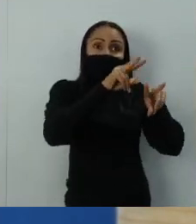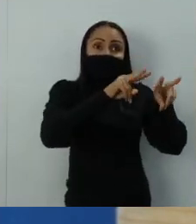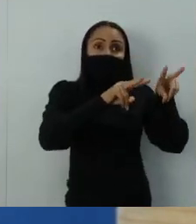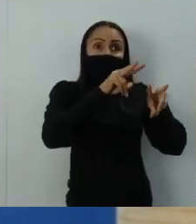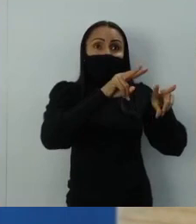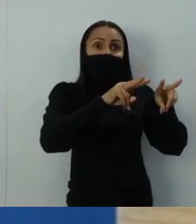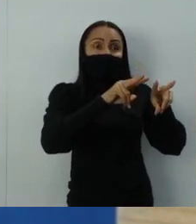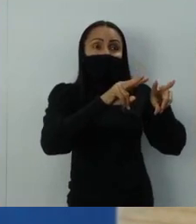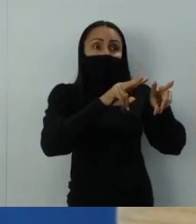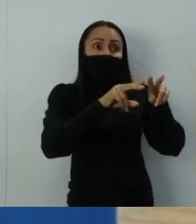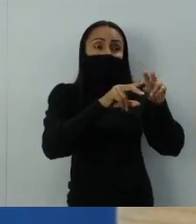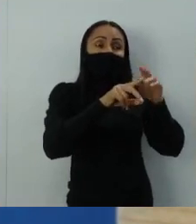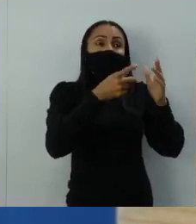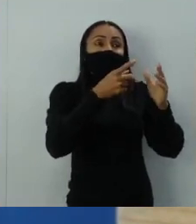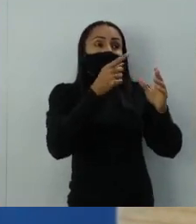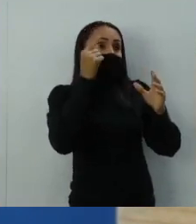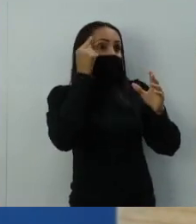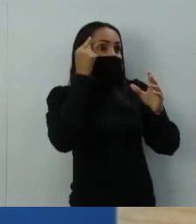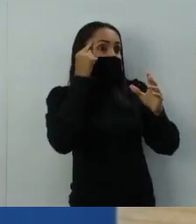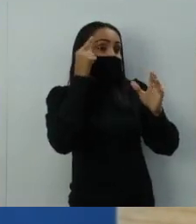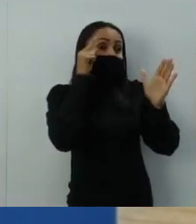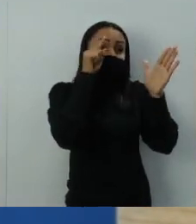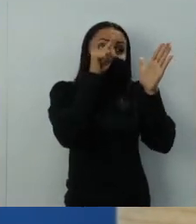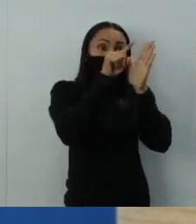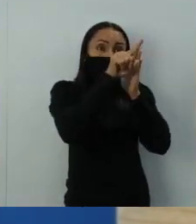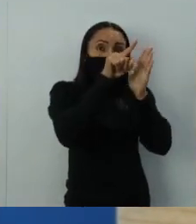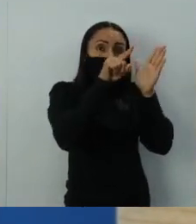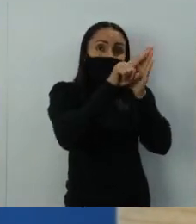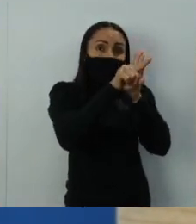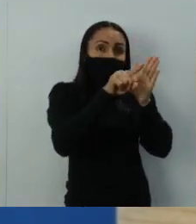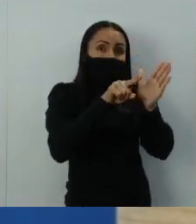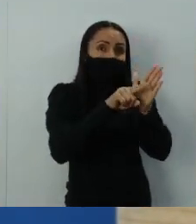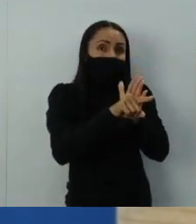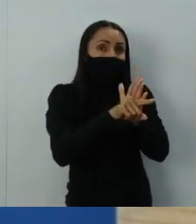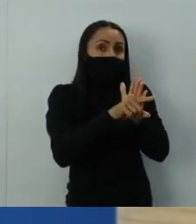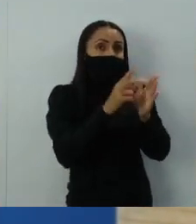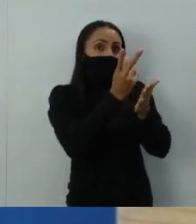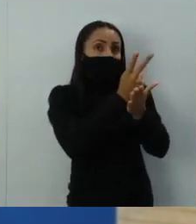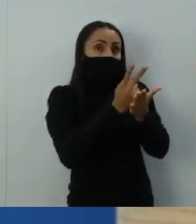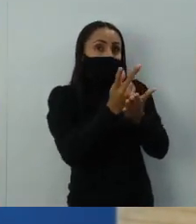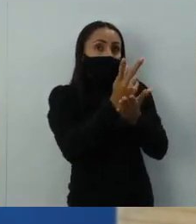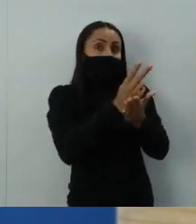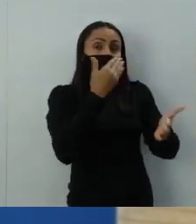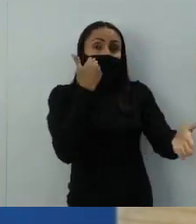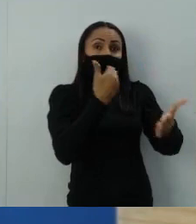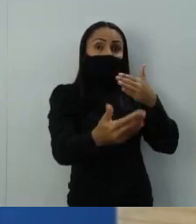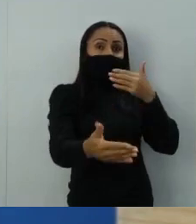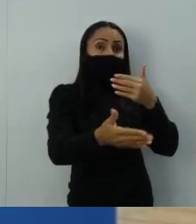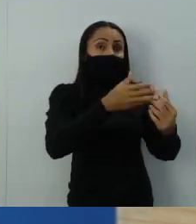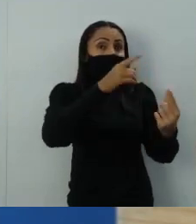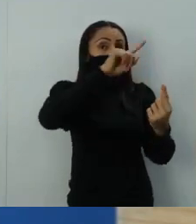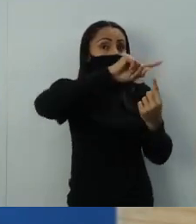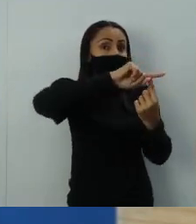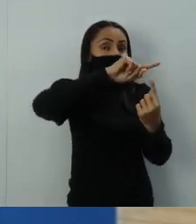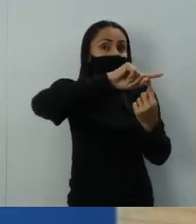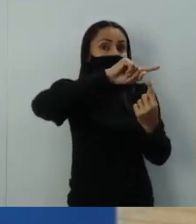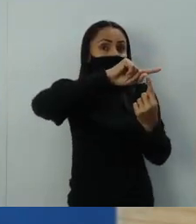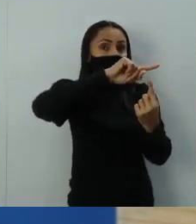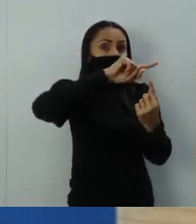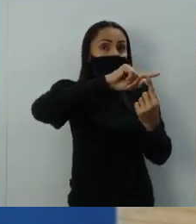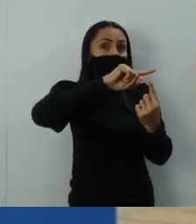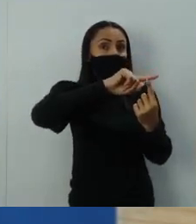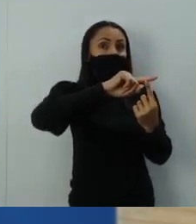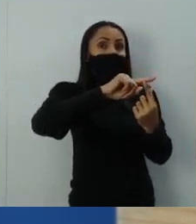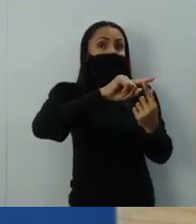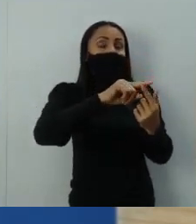questionar, perguntar, procurar em qualquer tipo de mídia, em qualquer tipo de canal,